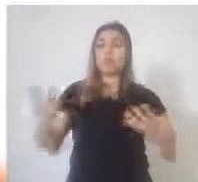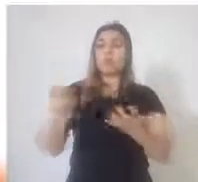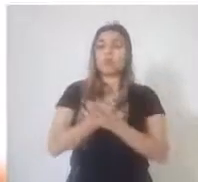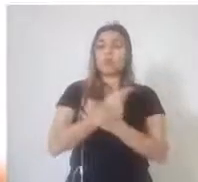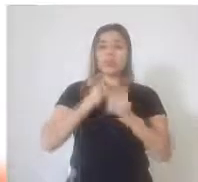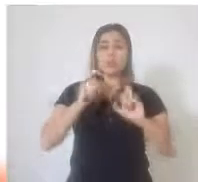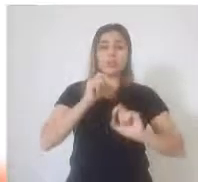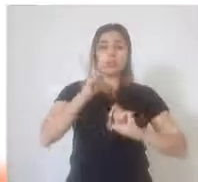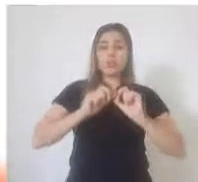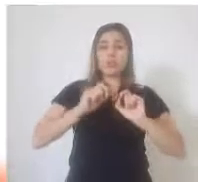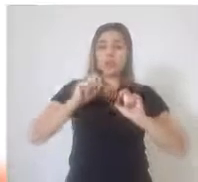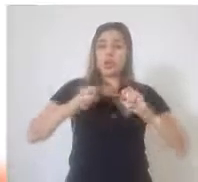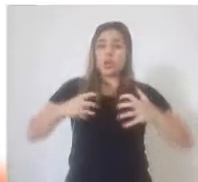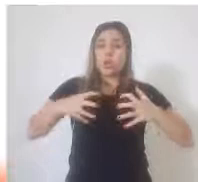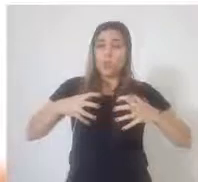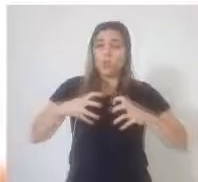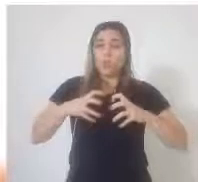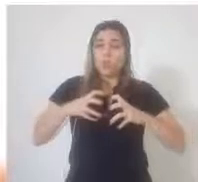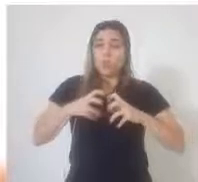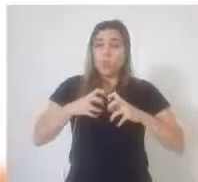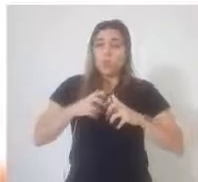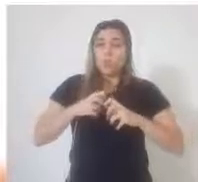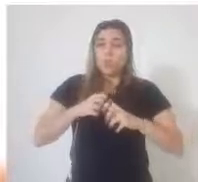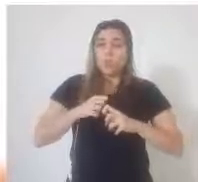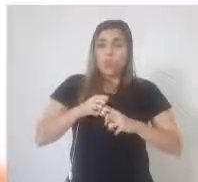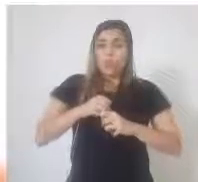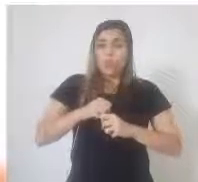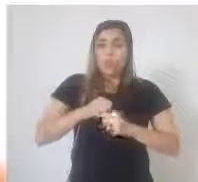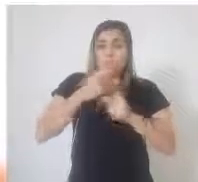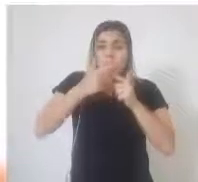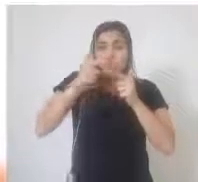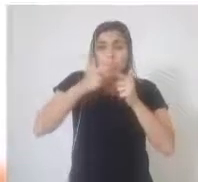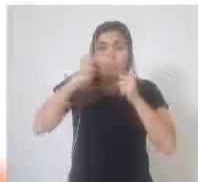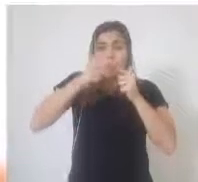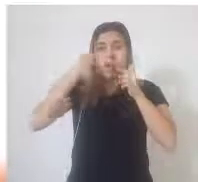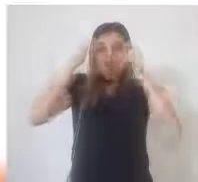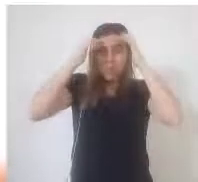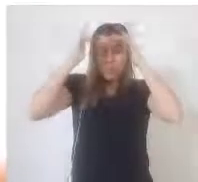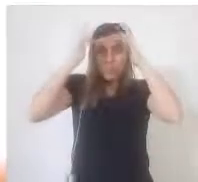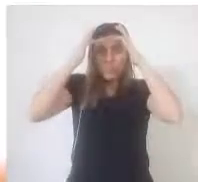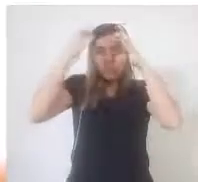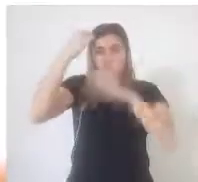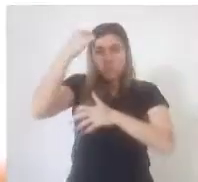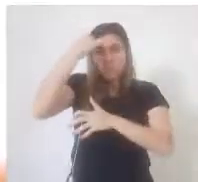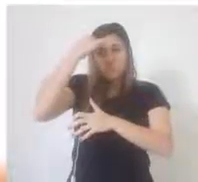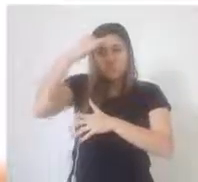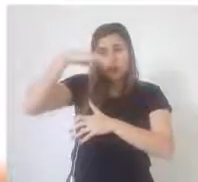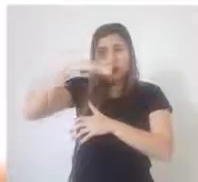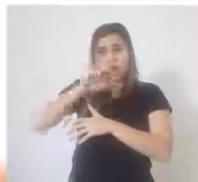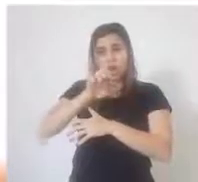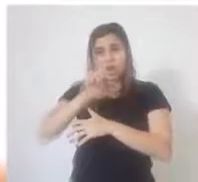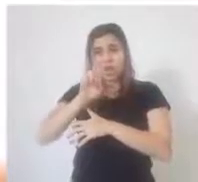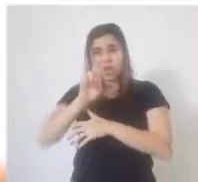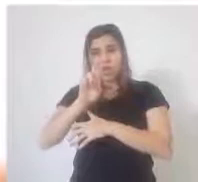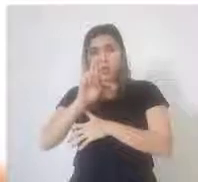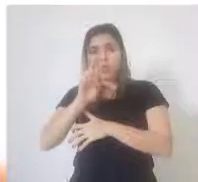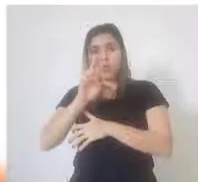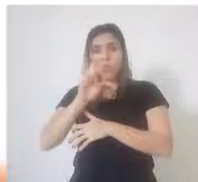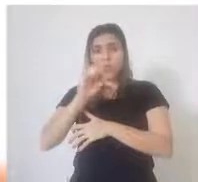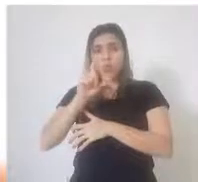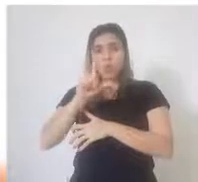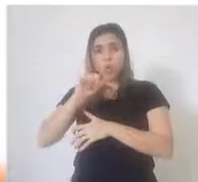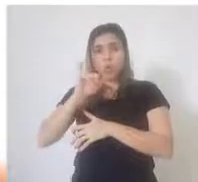degradando as células nervosas e causando então problemas neurológicos, certo?